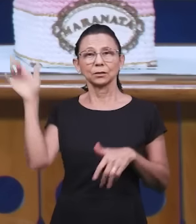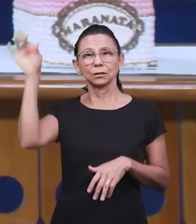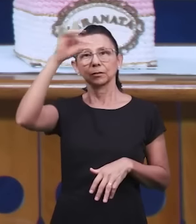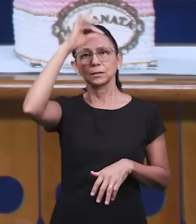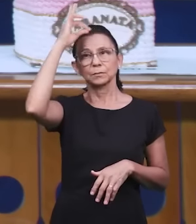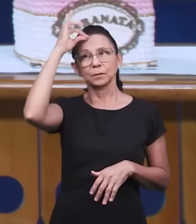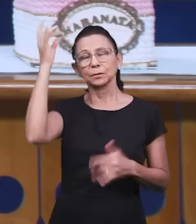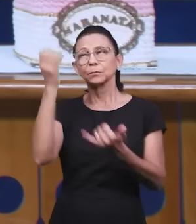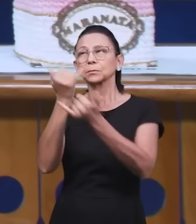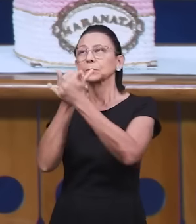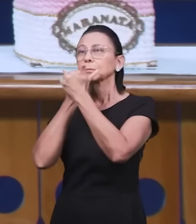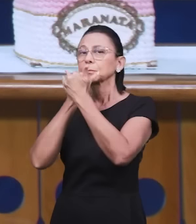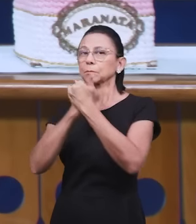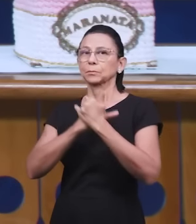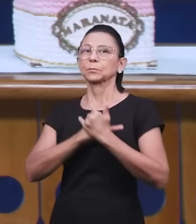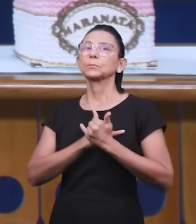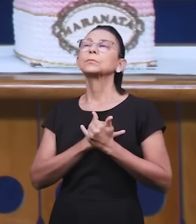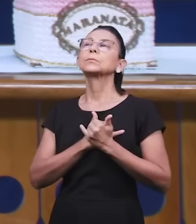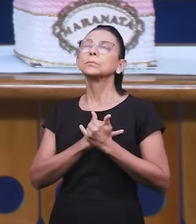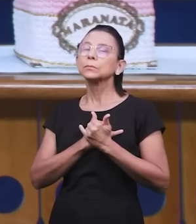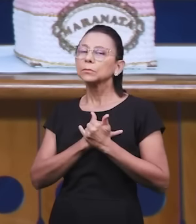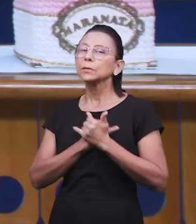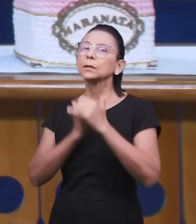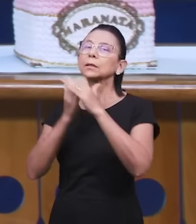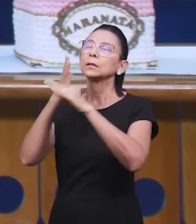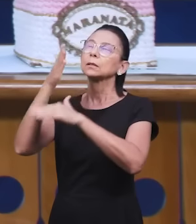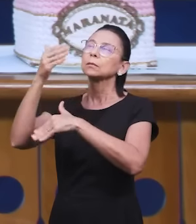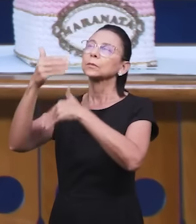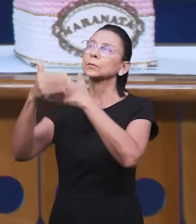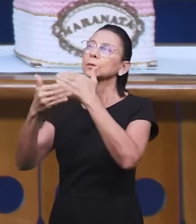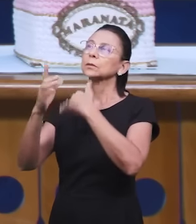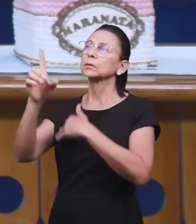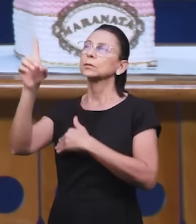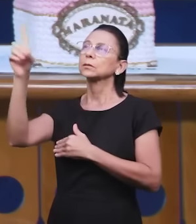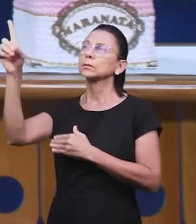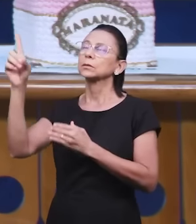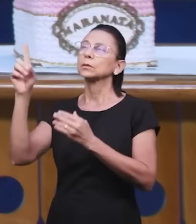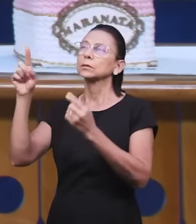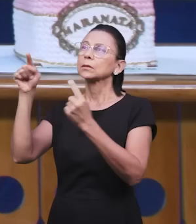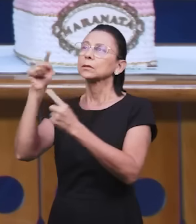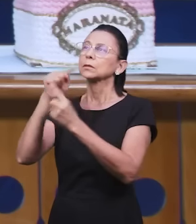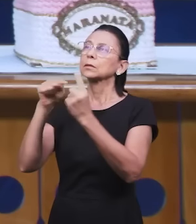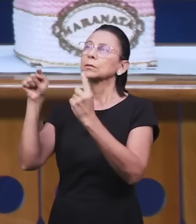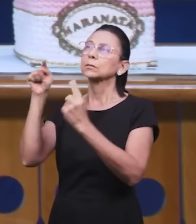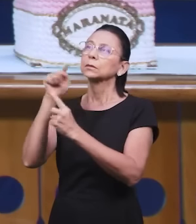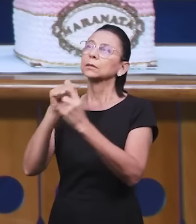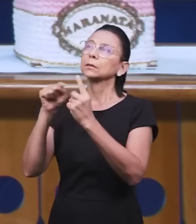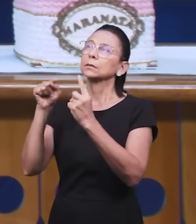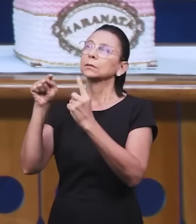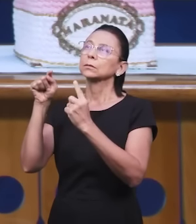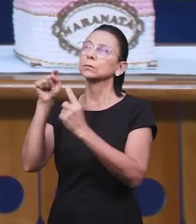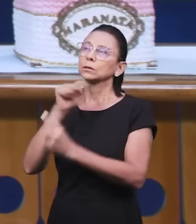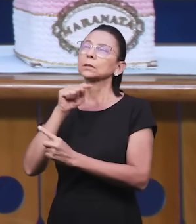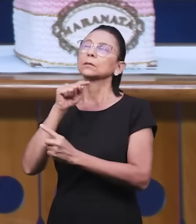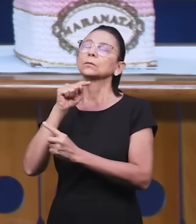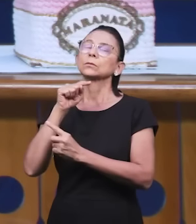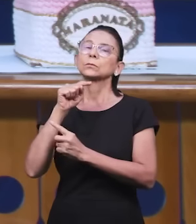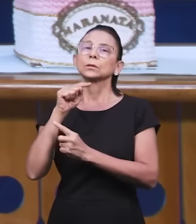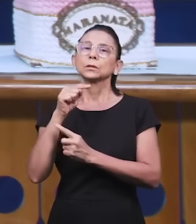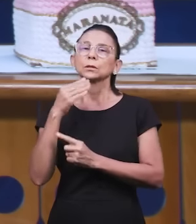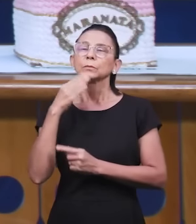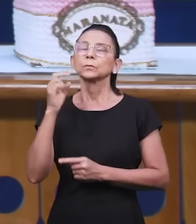nós temos os nossos pecados perdoados e podemos entrar na presença de um Deus que é 3 vezes santo. Senhor, louvamos por